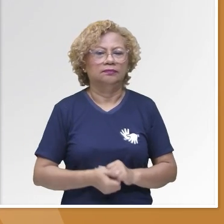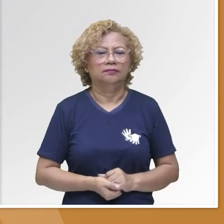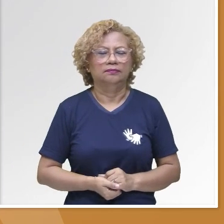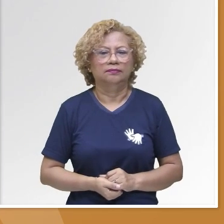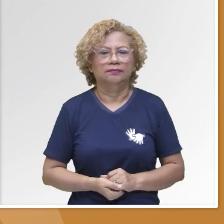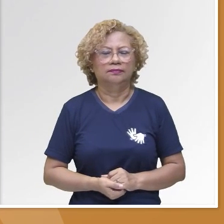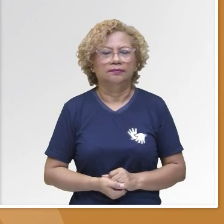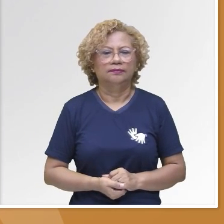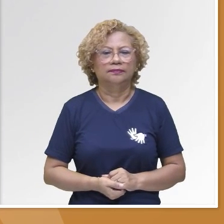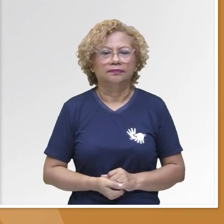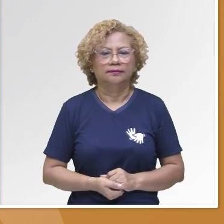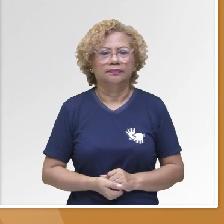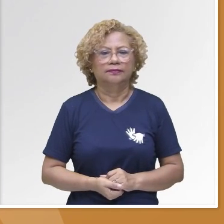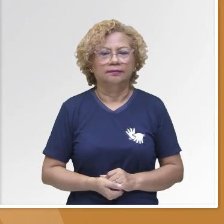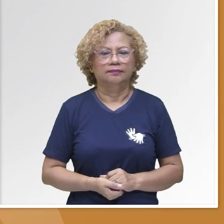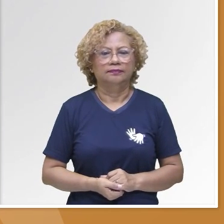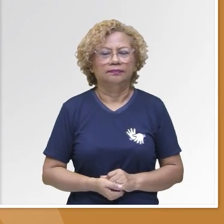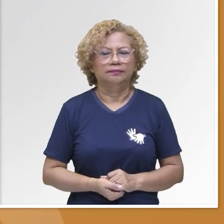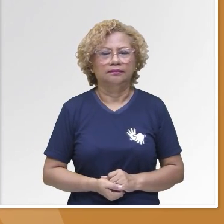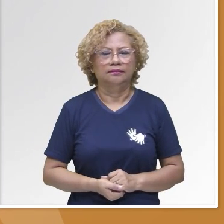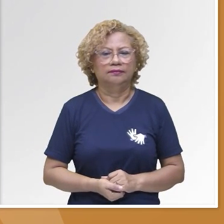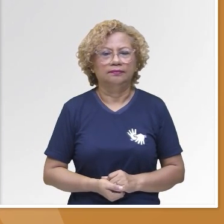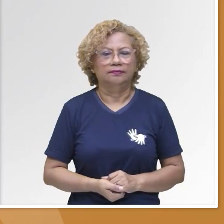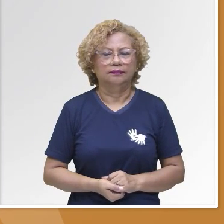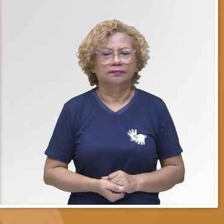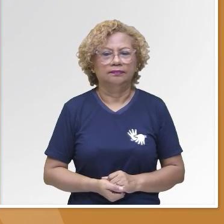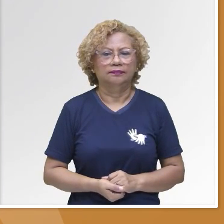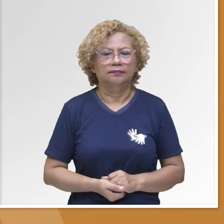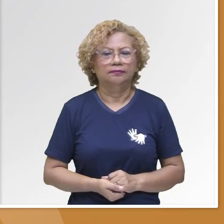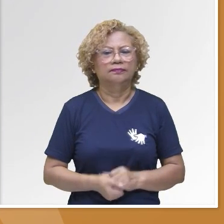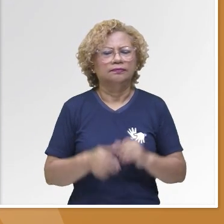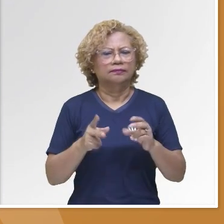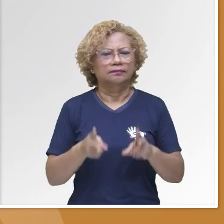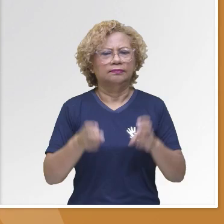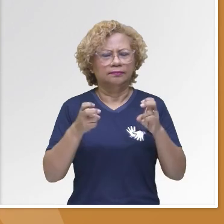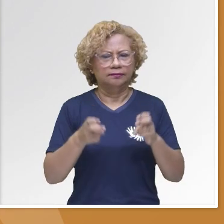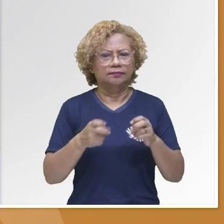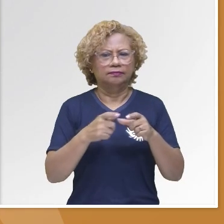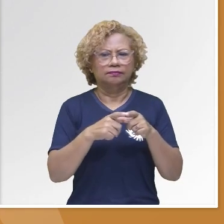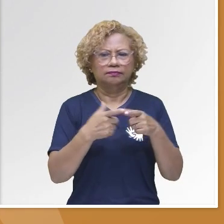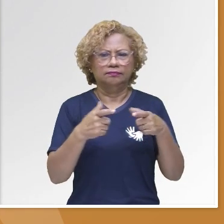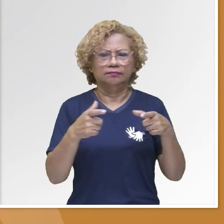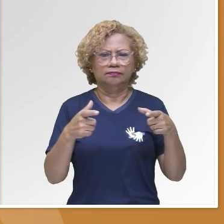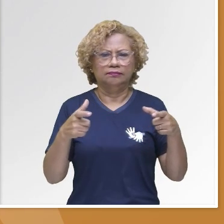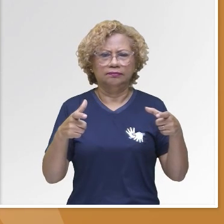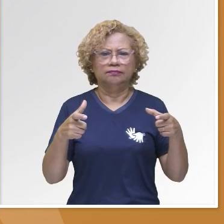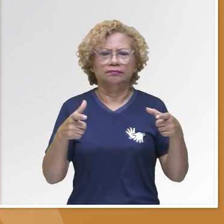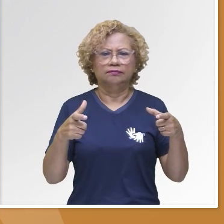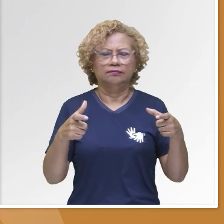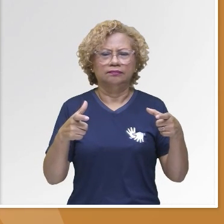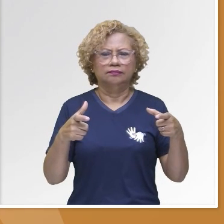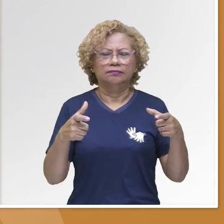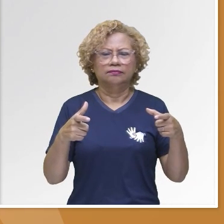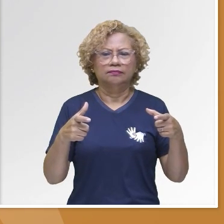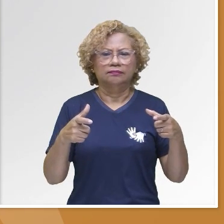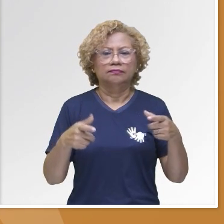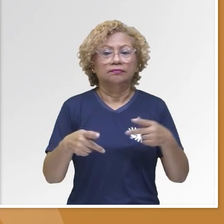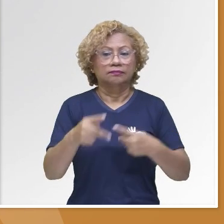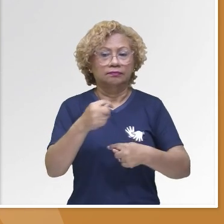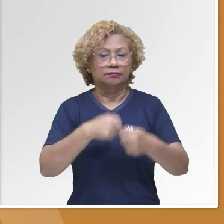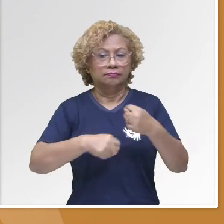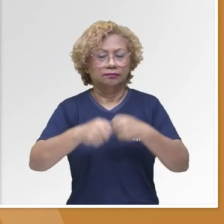1992, ok? Então, olha só, a gente vai verificar que com o crescimento da Comunidade Econômica Europeia, nós teremos